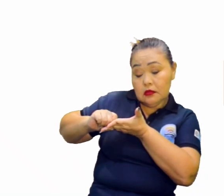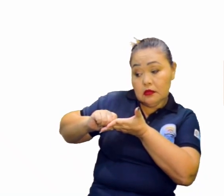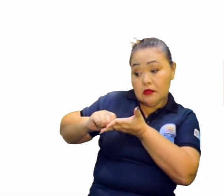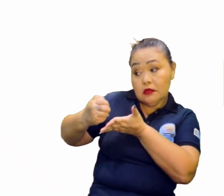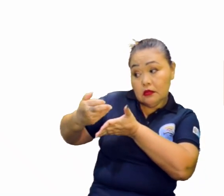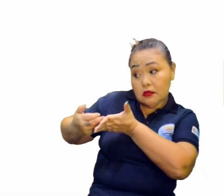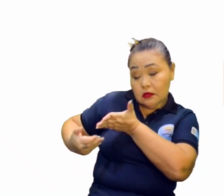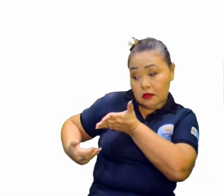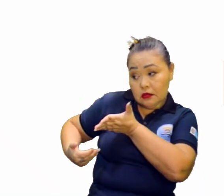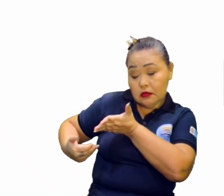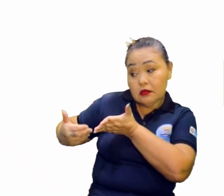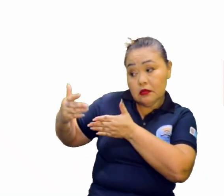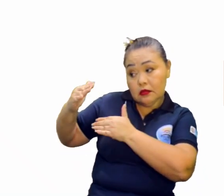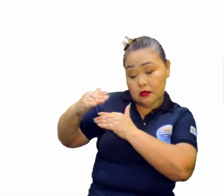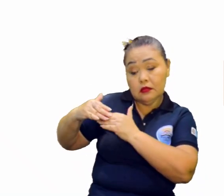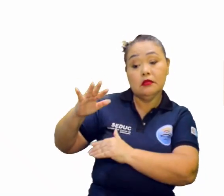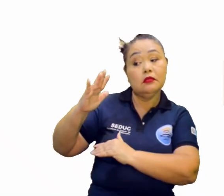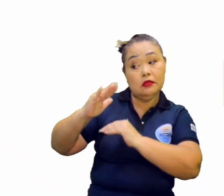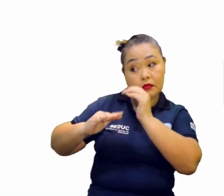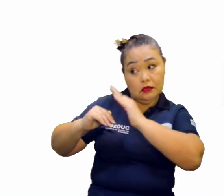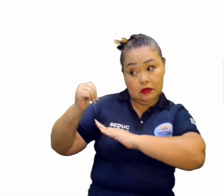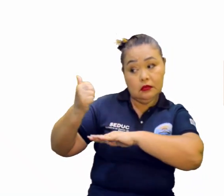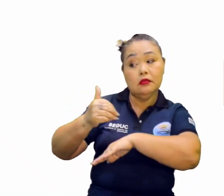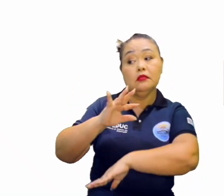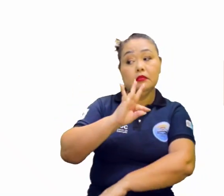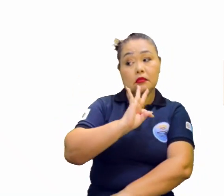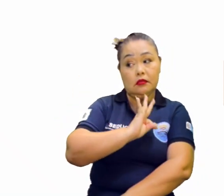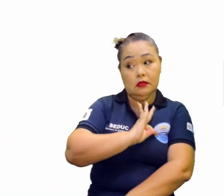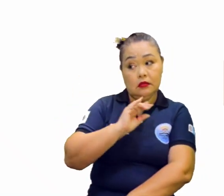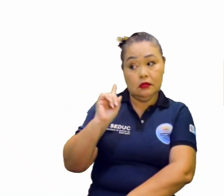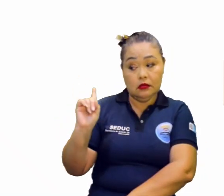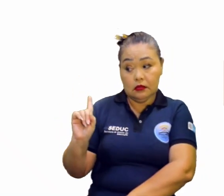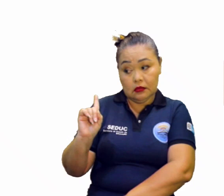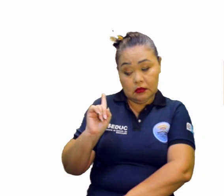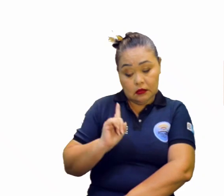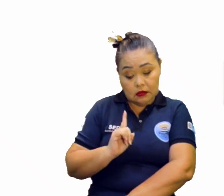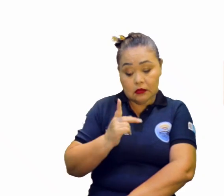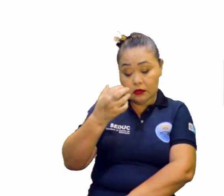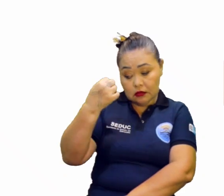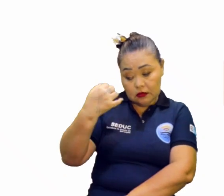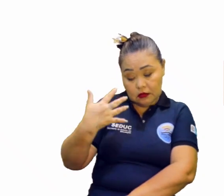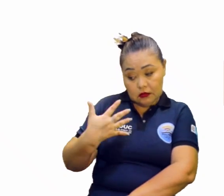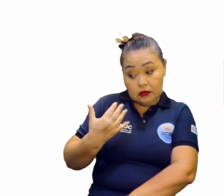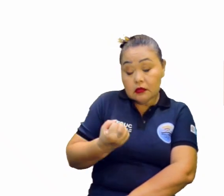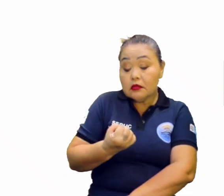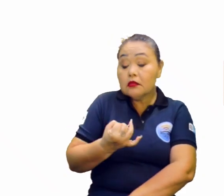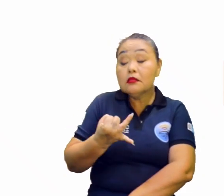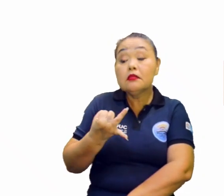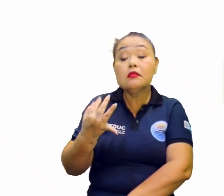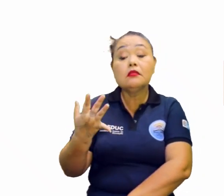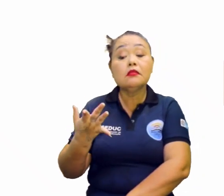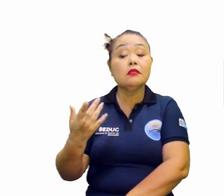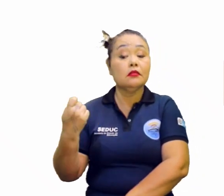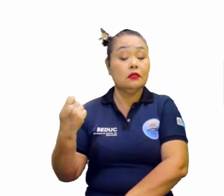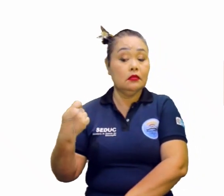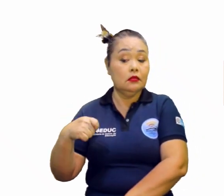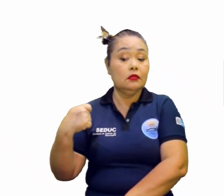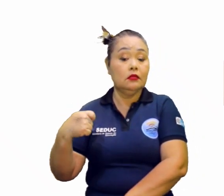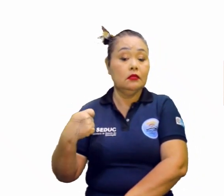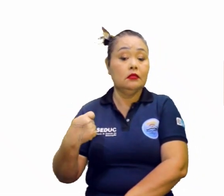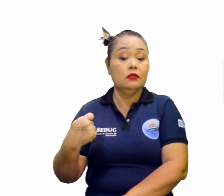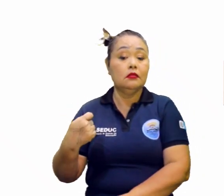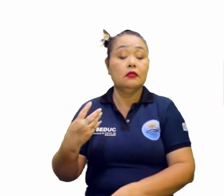recomendada por um técnico, né, para que a quantidade seja suficiente para